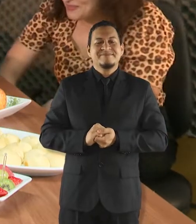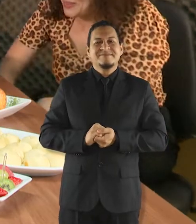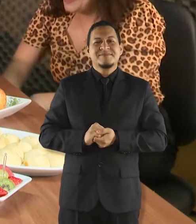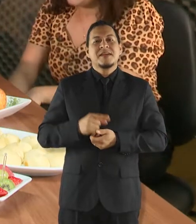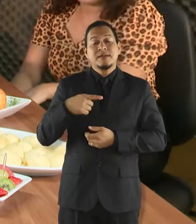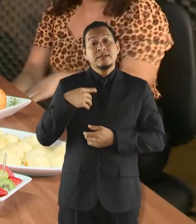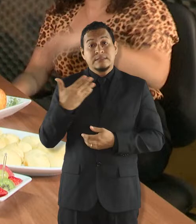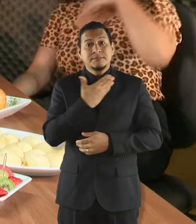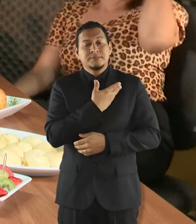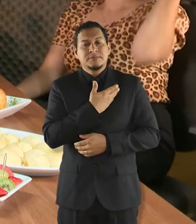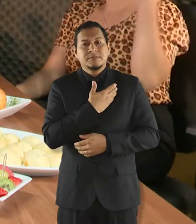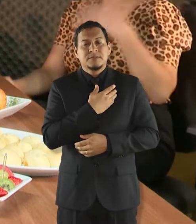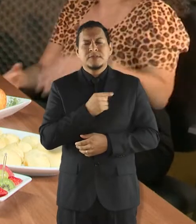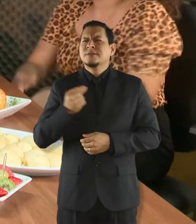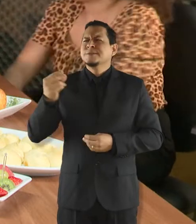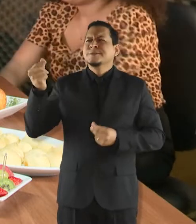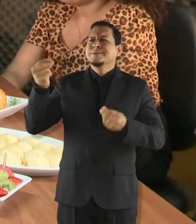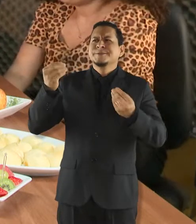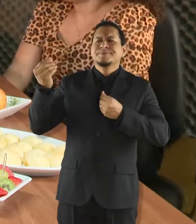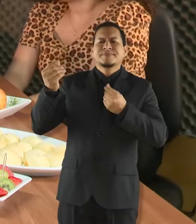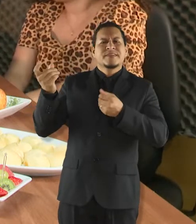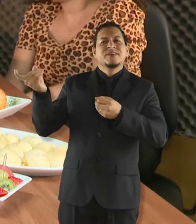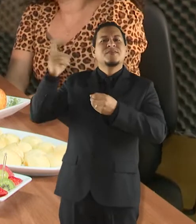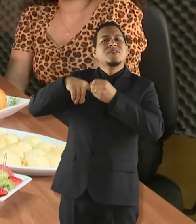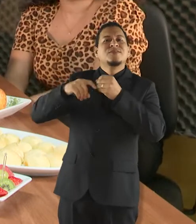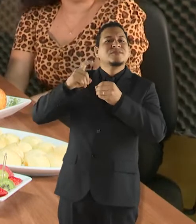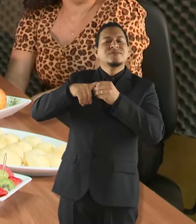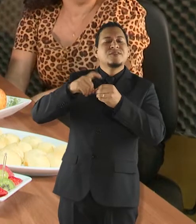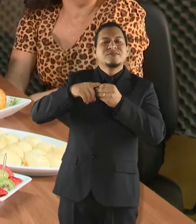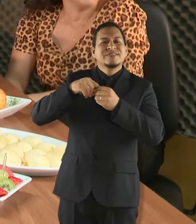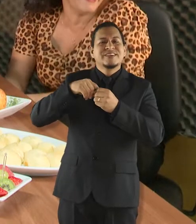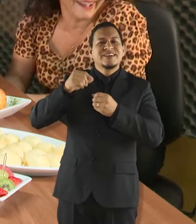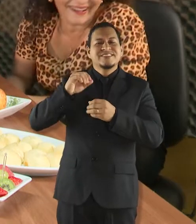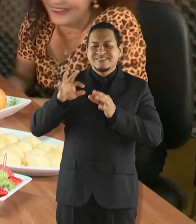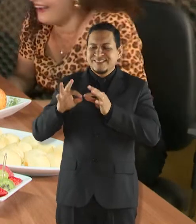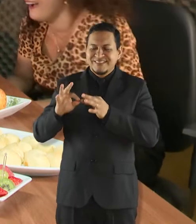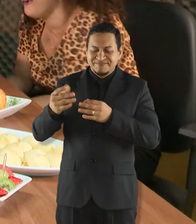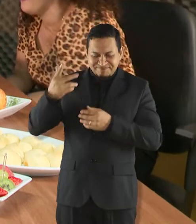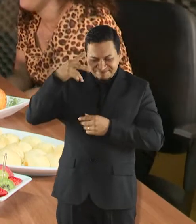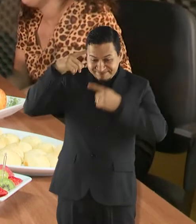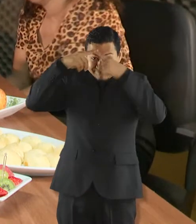Pois é, minha amiga. Eu até... Onde é que a gente tava mesmo? Até me perdi aqui,